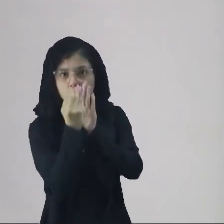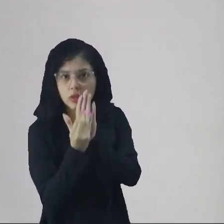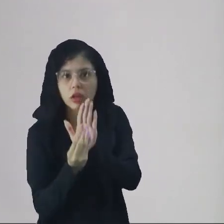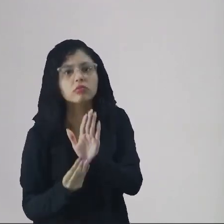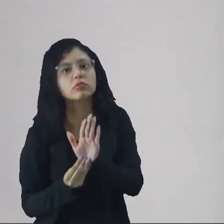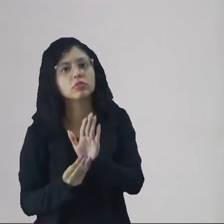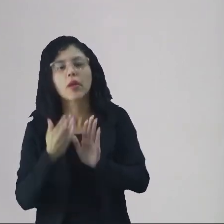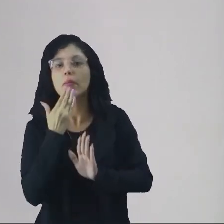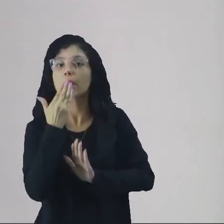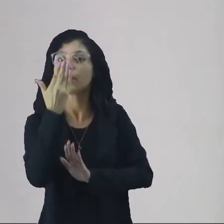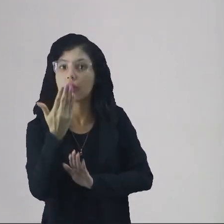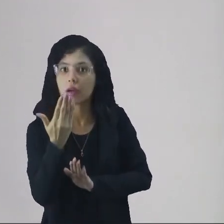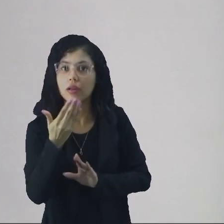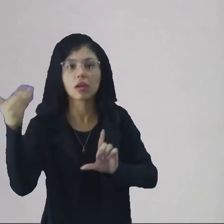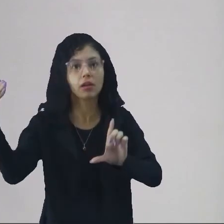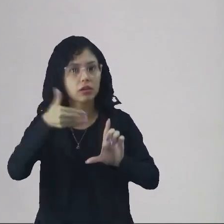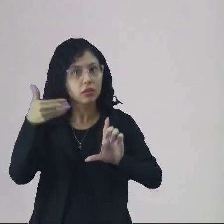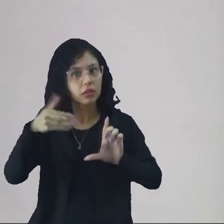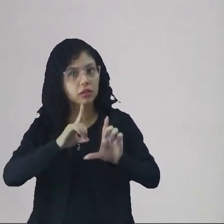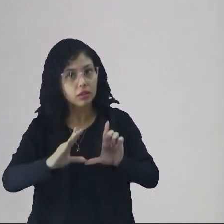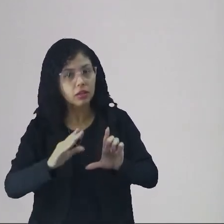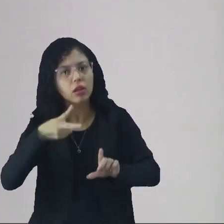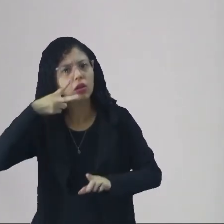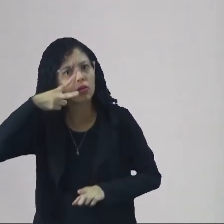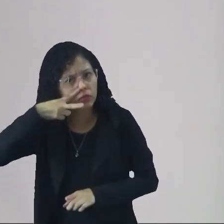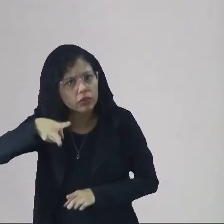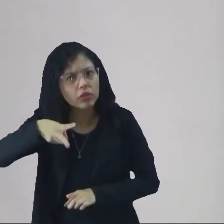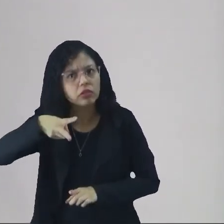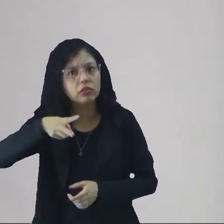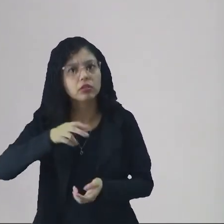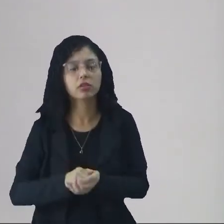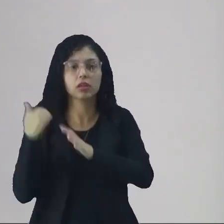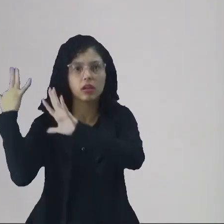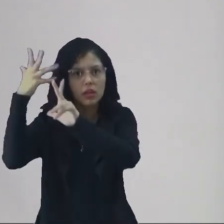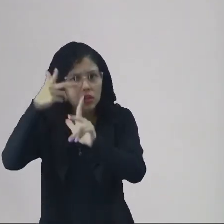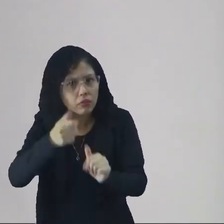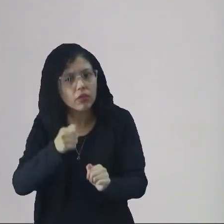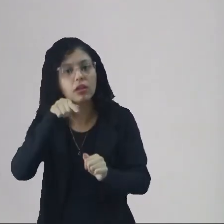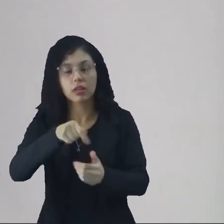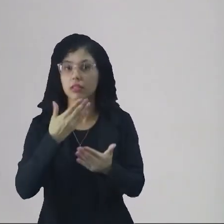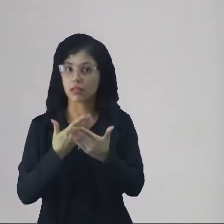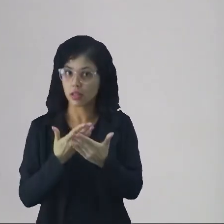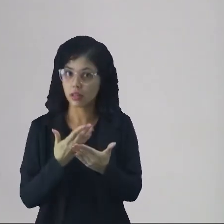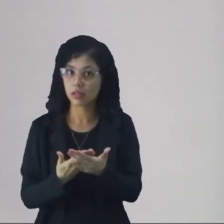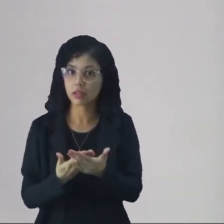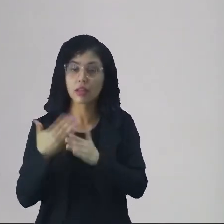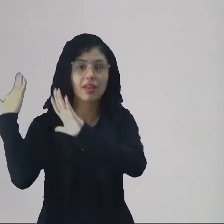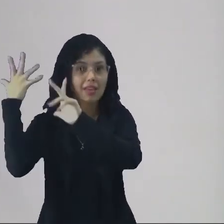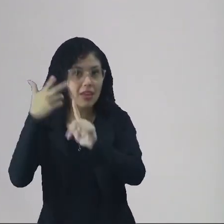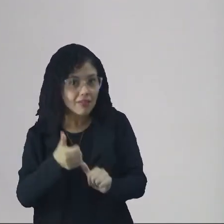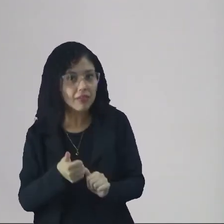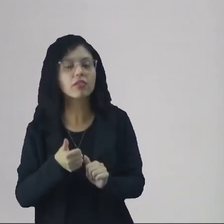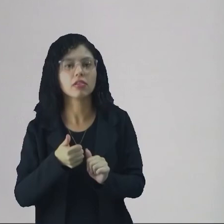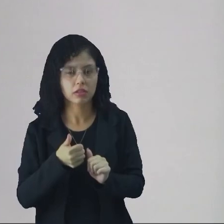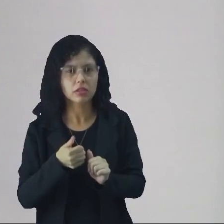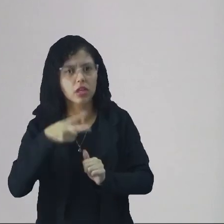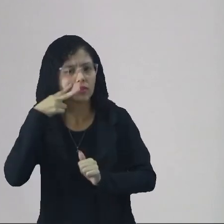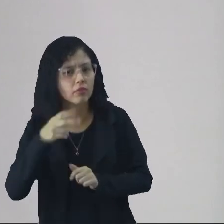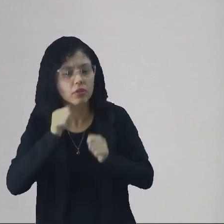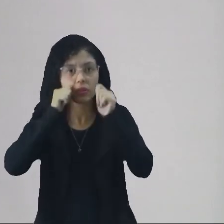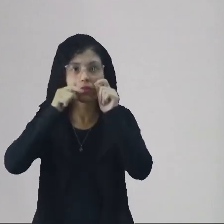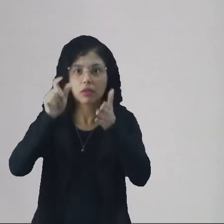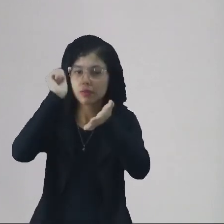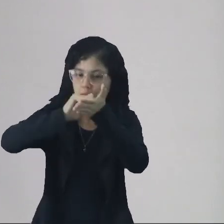que você entre na nossa plataforma Eduque, dá uma olhada e revisa essa aula. Reveja novamente,